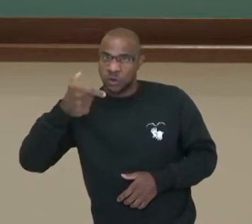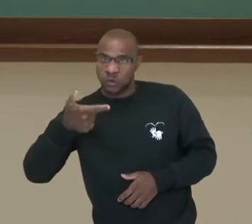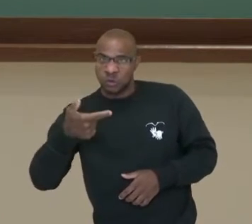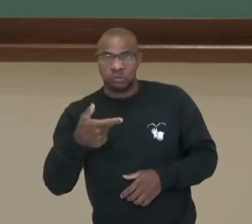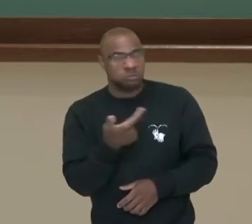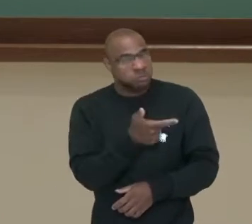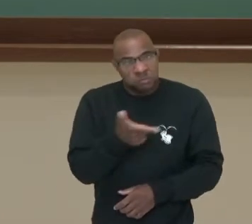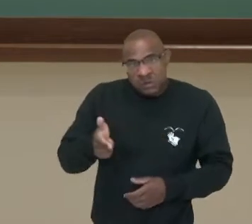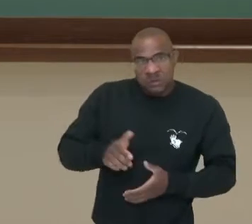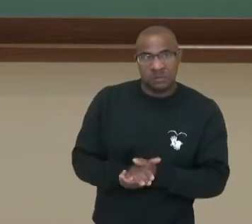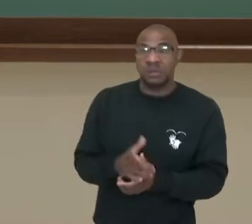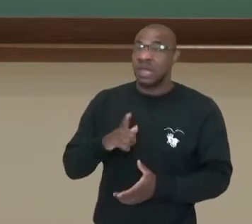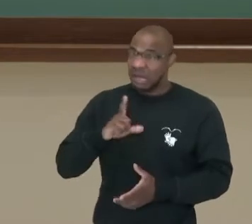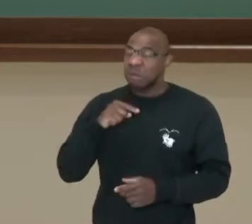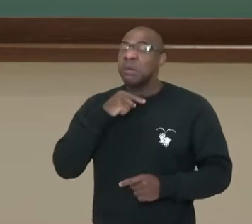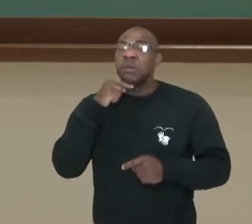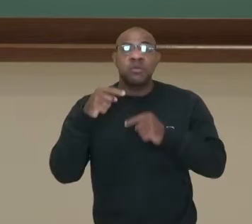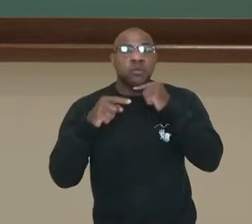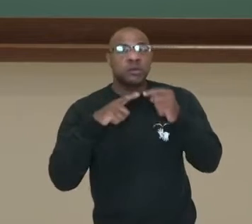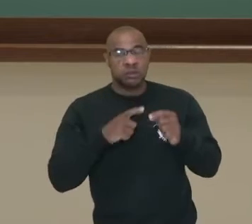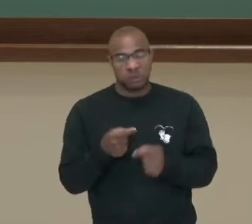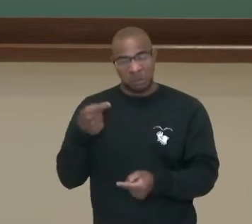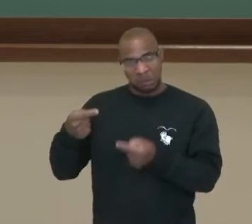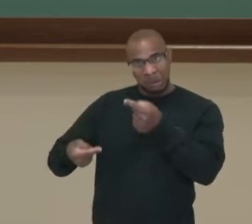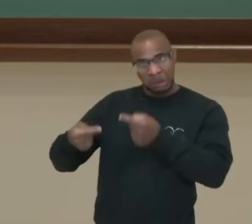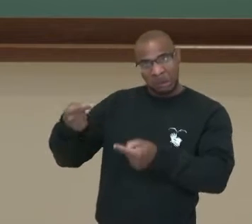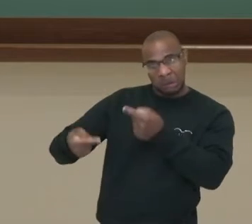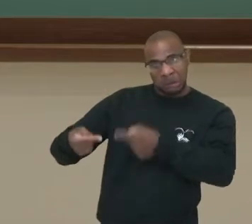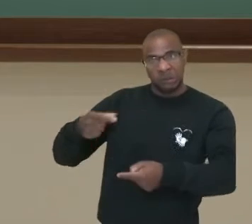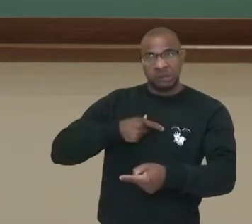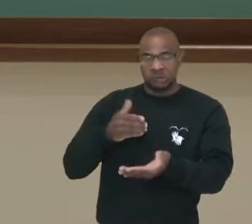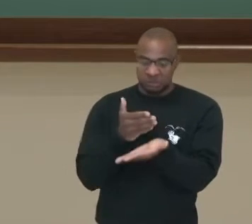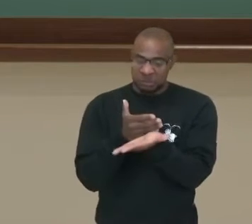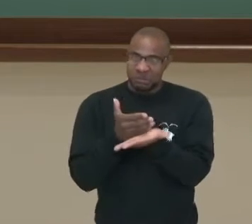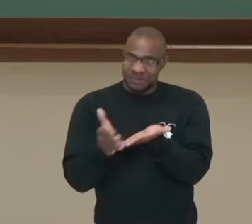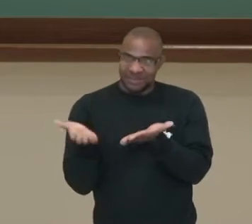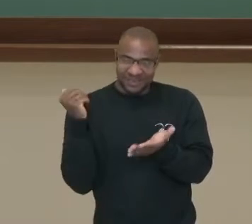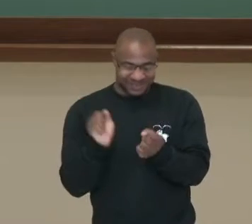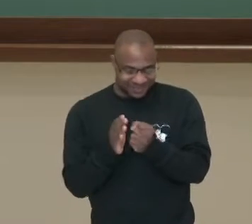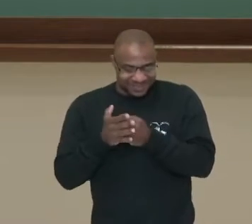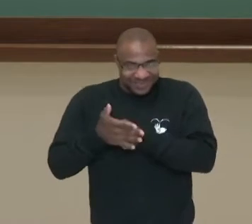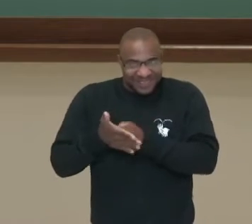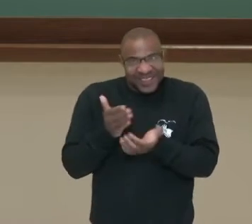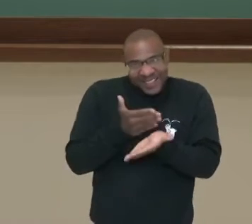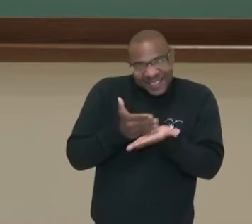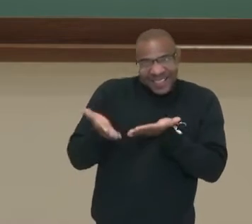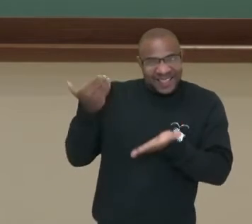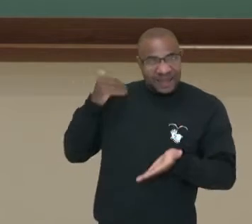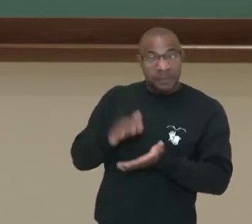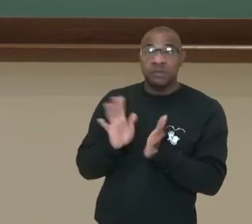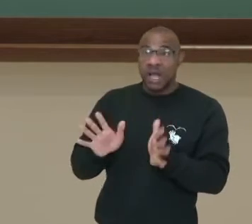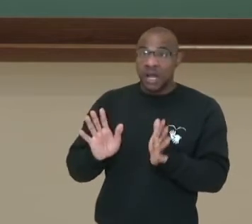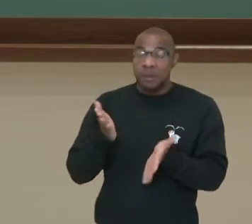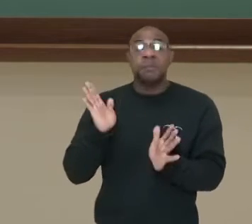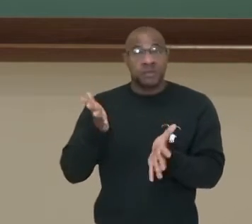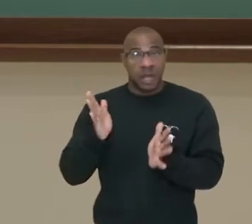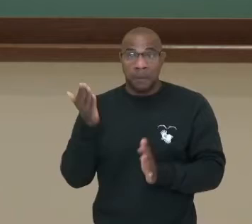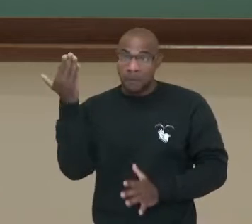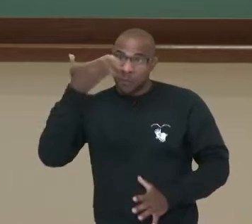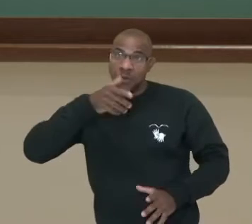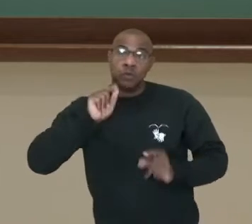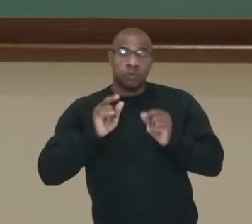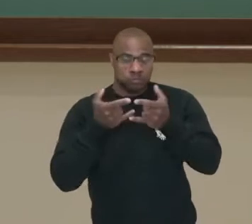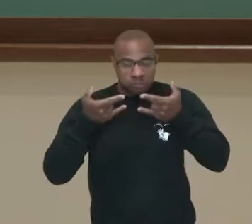que gerou bastante discussão, né, desde o início da pandemia da Covid, mas já foi comprovado que as